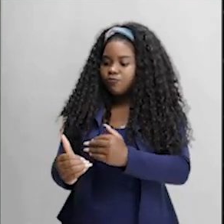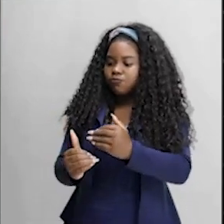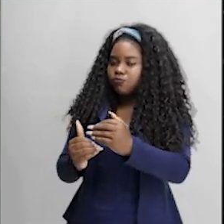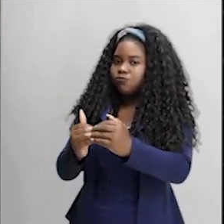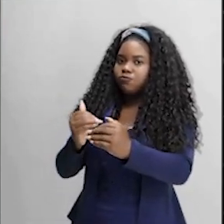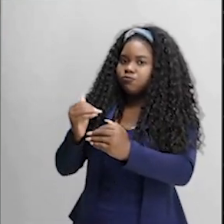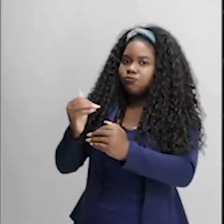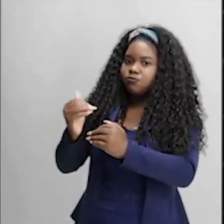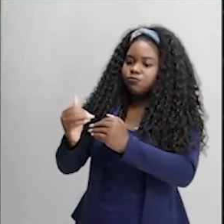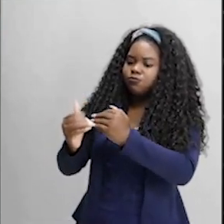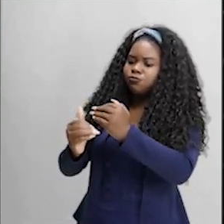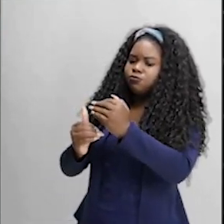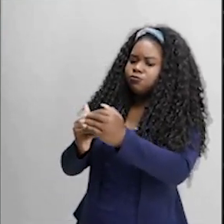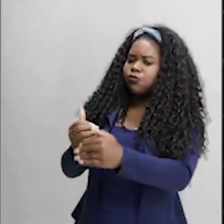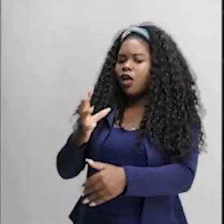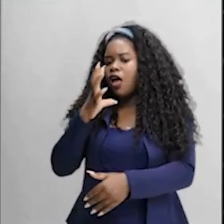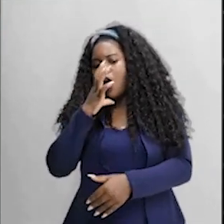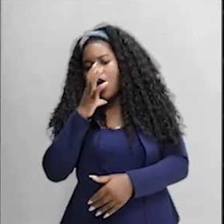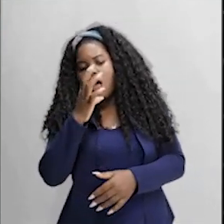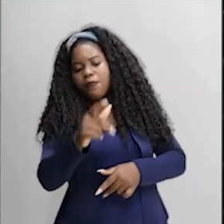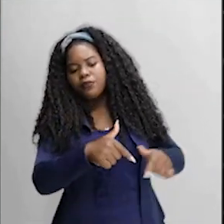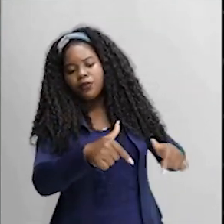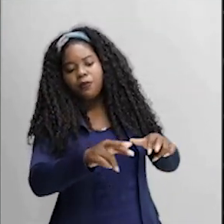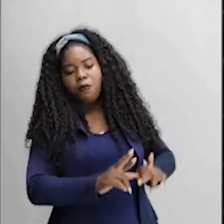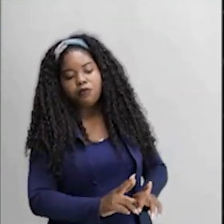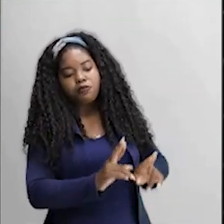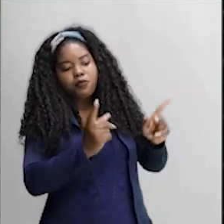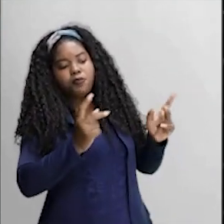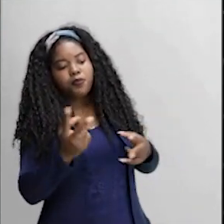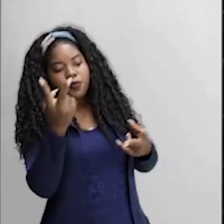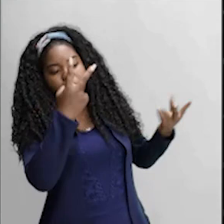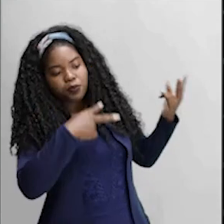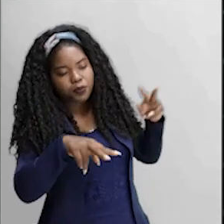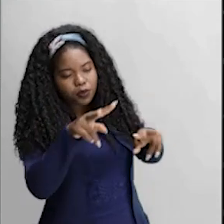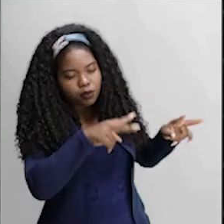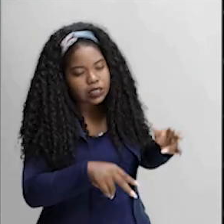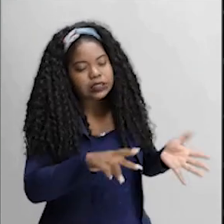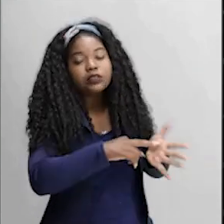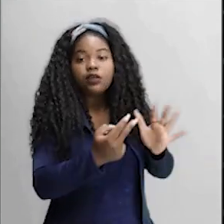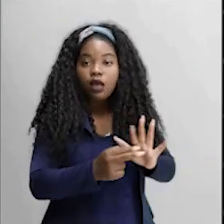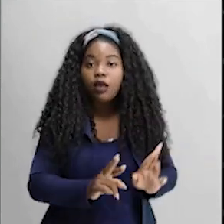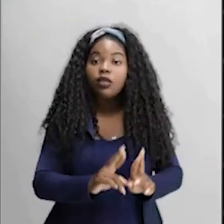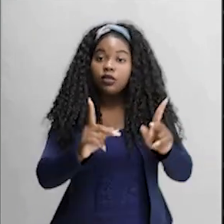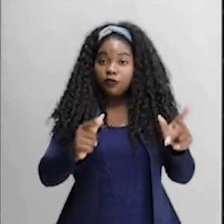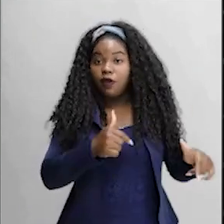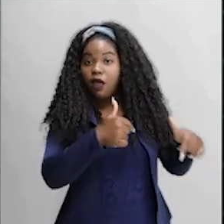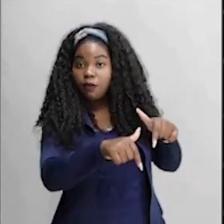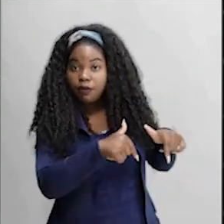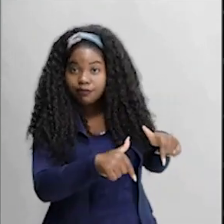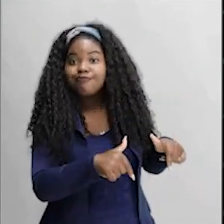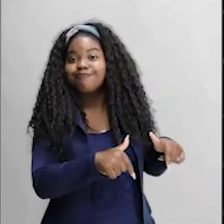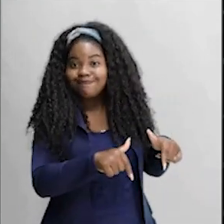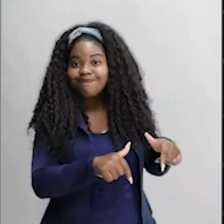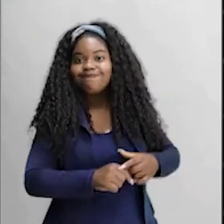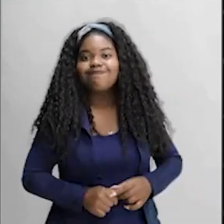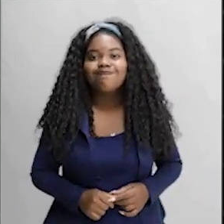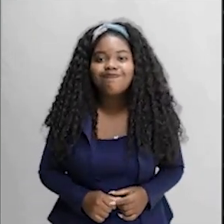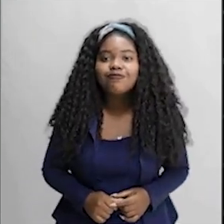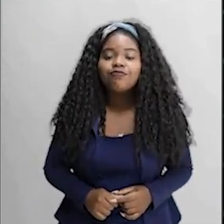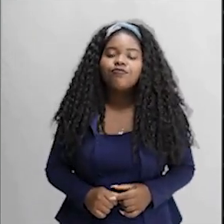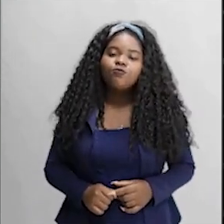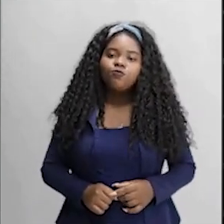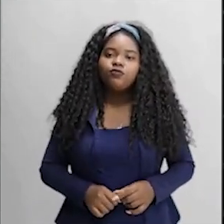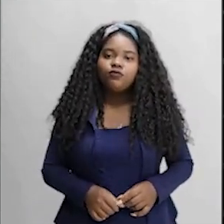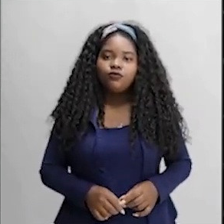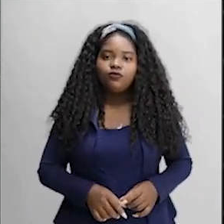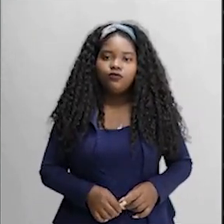vai vendo o trabalho de formas diferentes, ou que ela vai trazendo significados diferentes à questão do trabalho. Ok? Então, veja